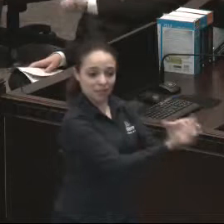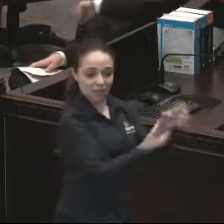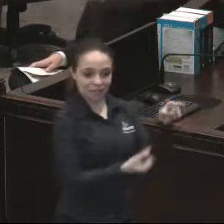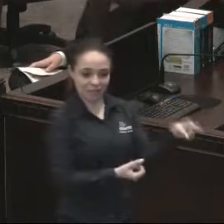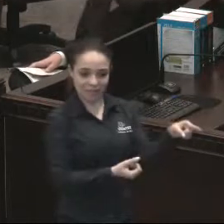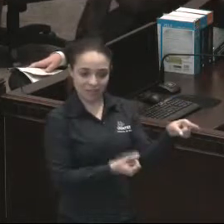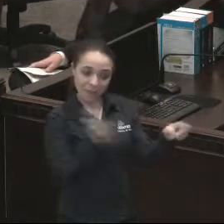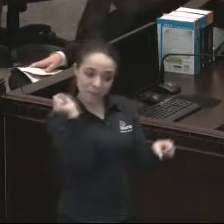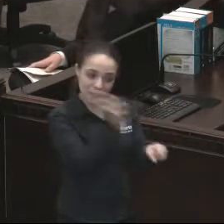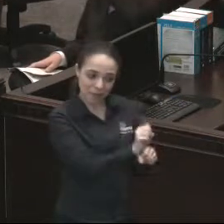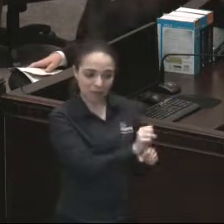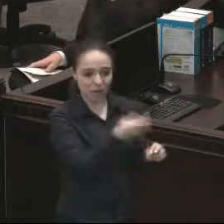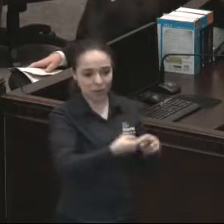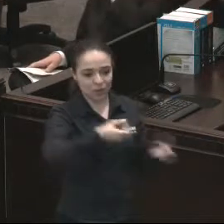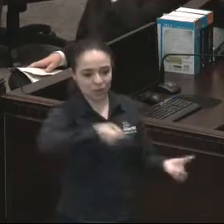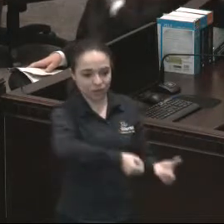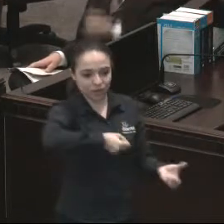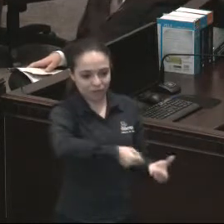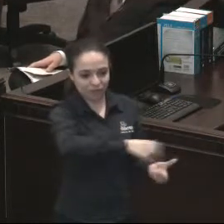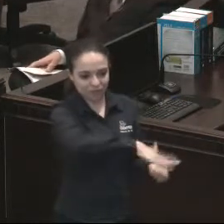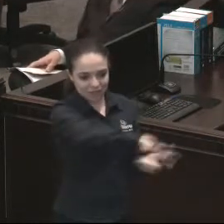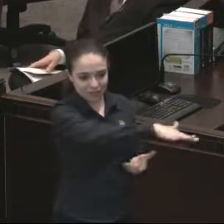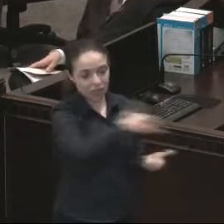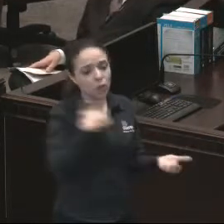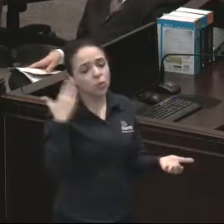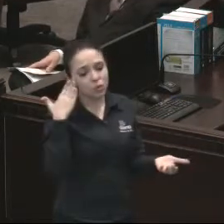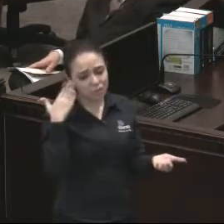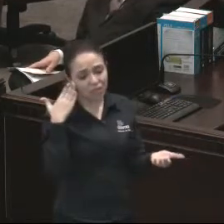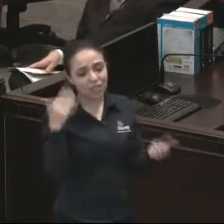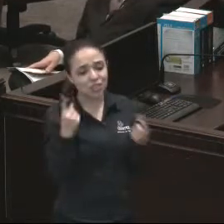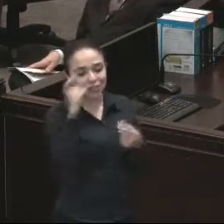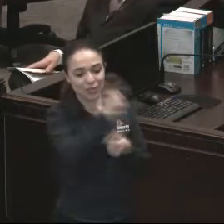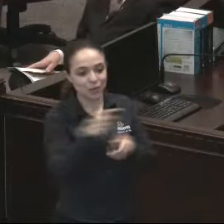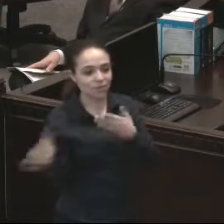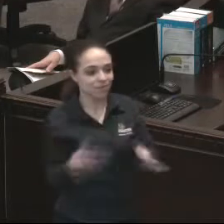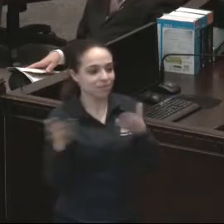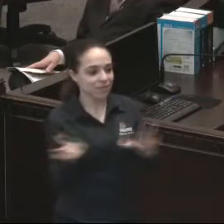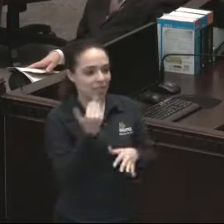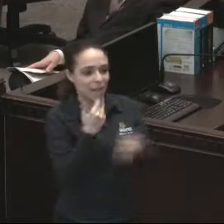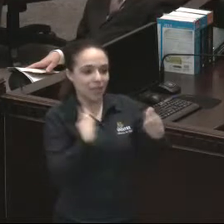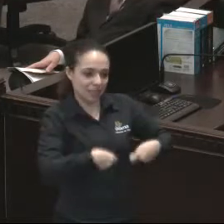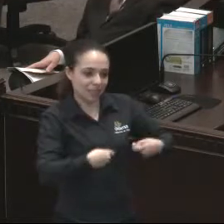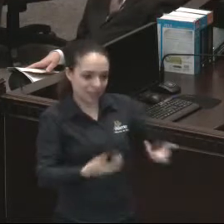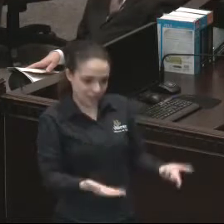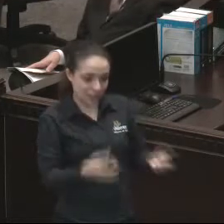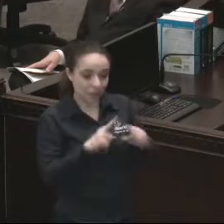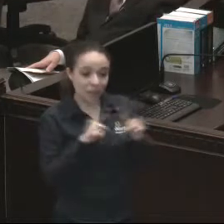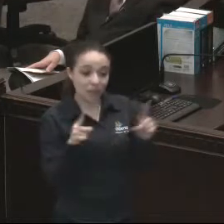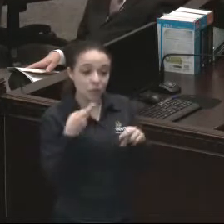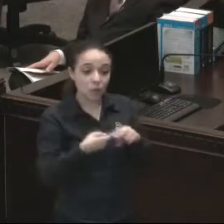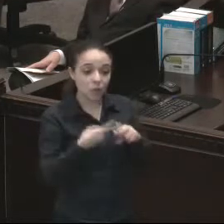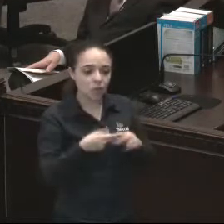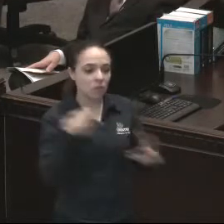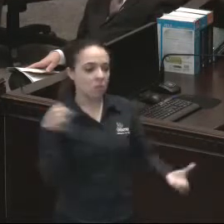o agrotóxico, eu acho que é inviável nessa parte de produção de alimentos. O que tem que ser parado é o uso